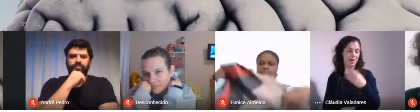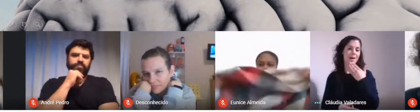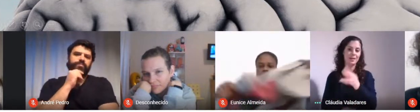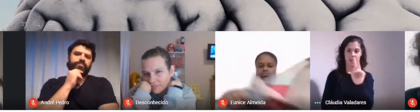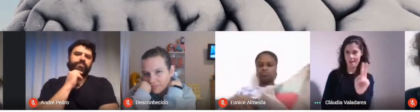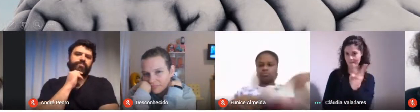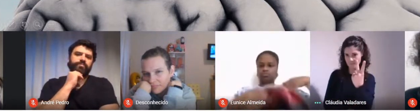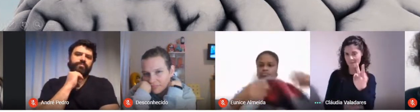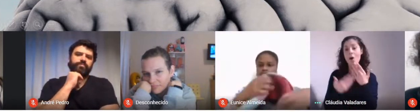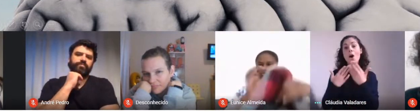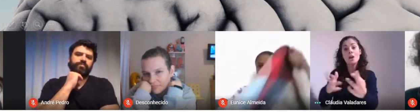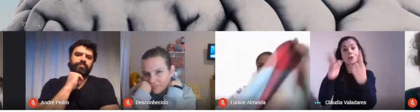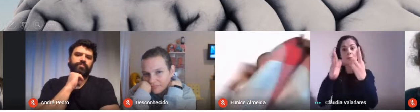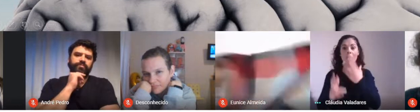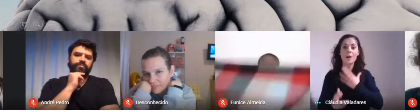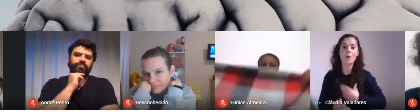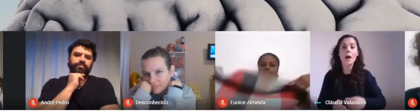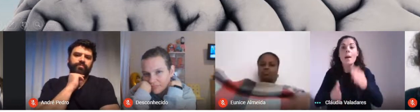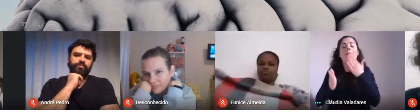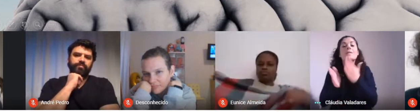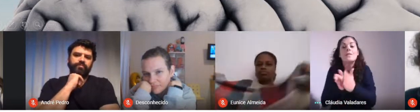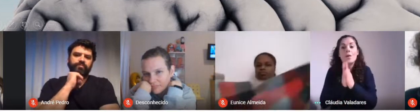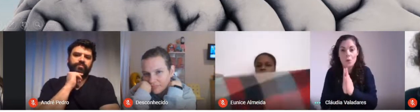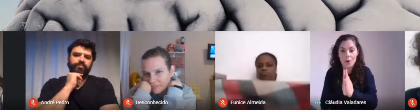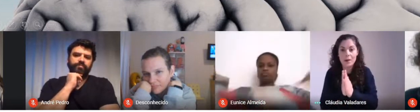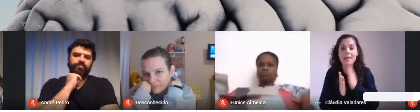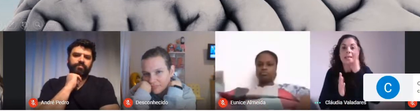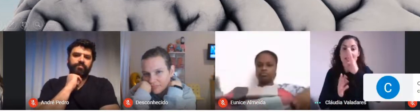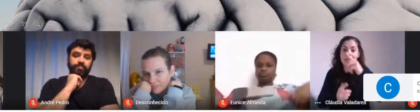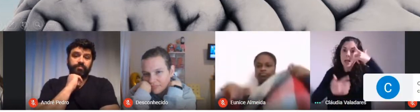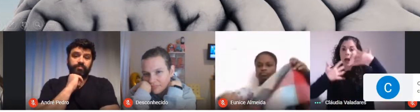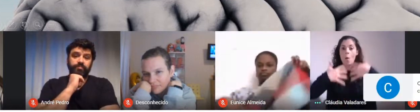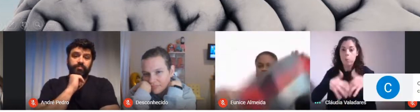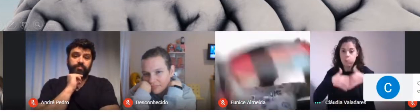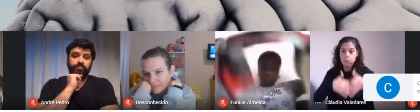Espero que gostem, só pedia que se tivessem dúvida,